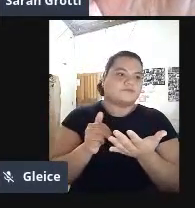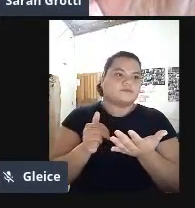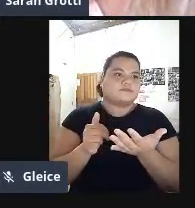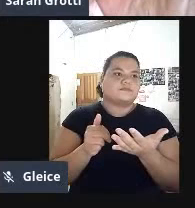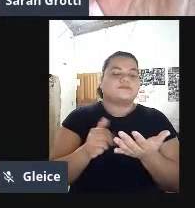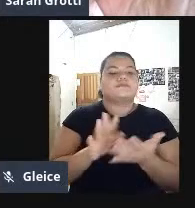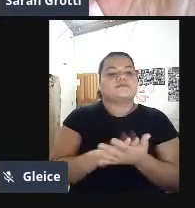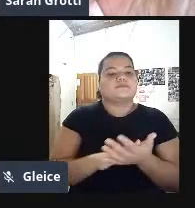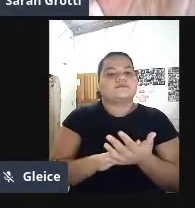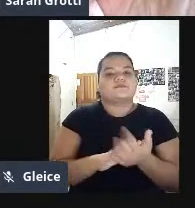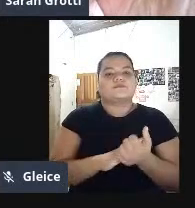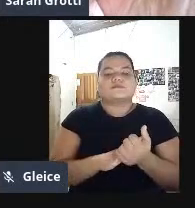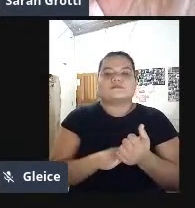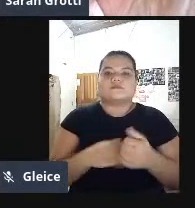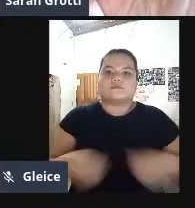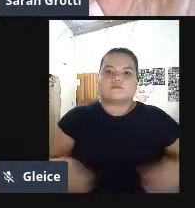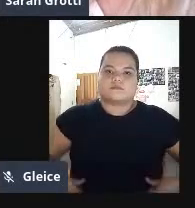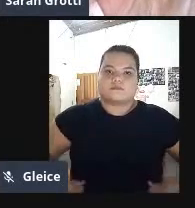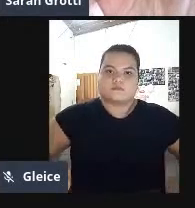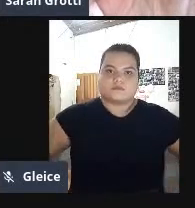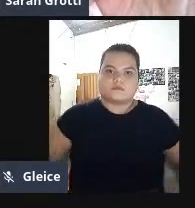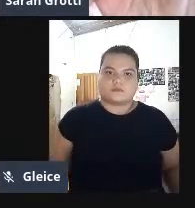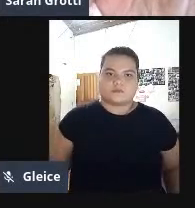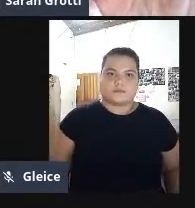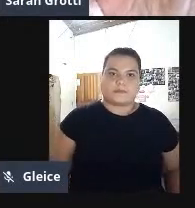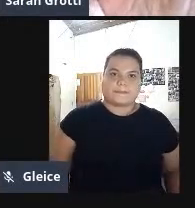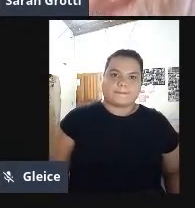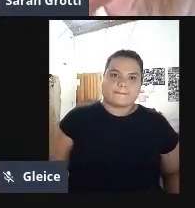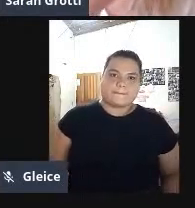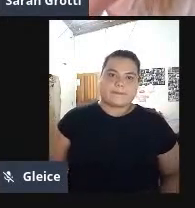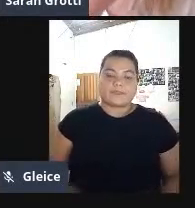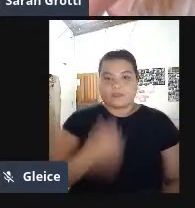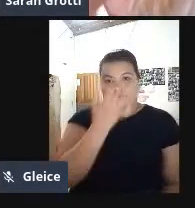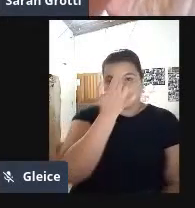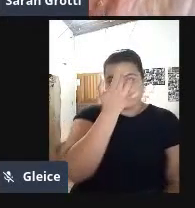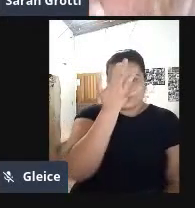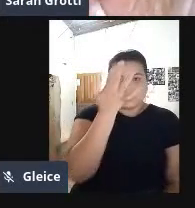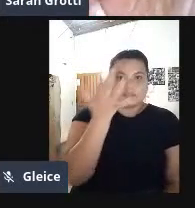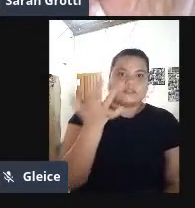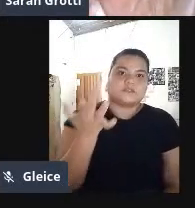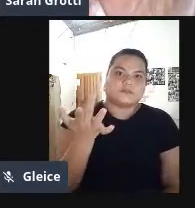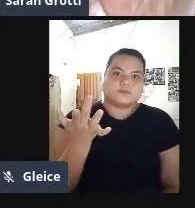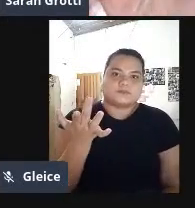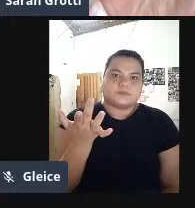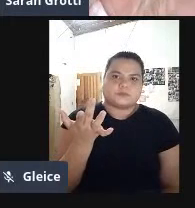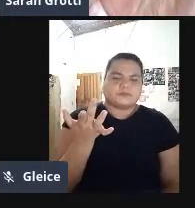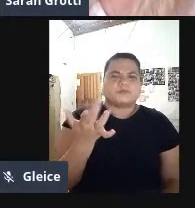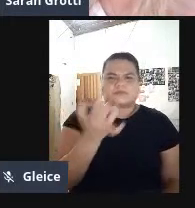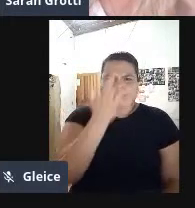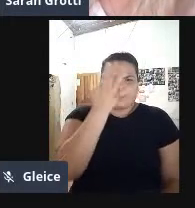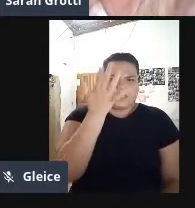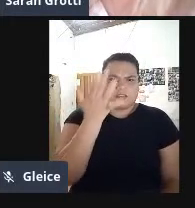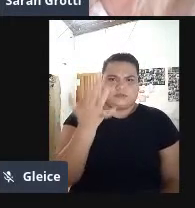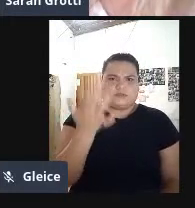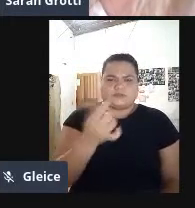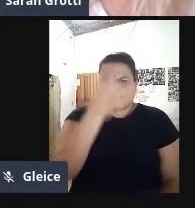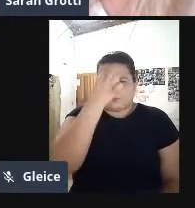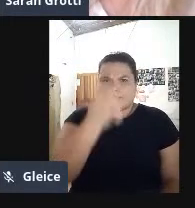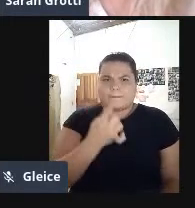vegetais. Então, é isso. É fácil, né? Ele traz de uma forma bem lúdica e para a